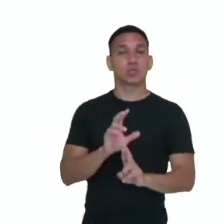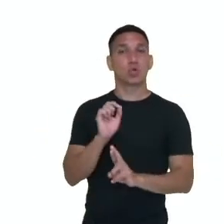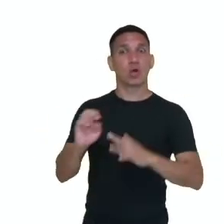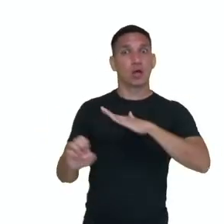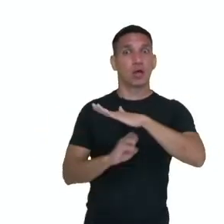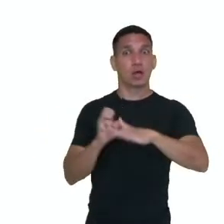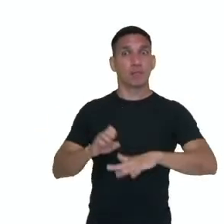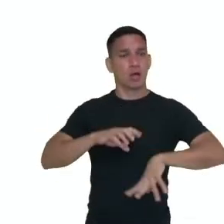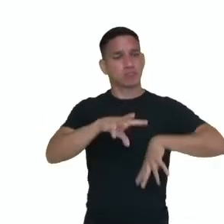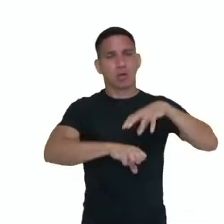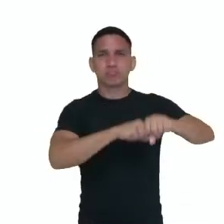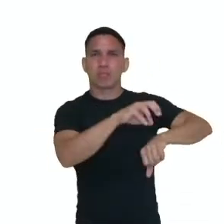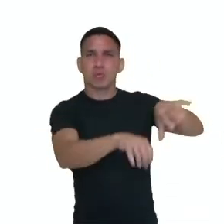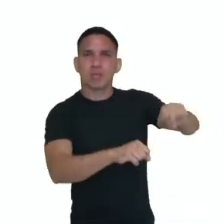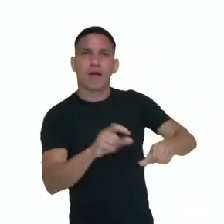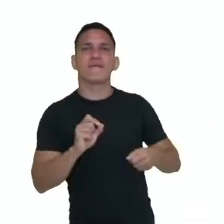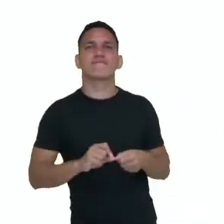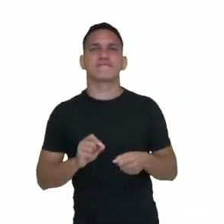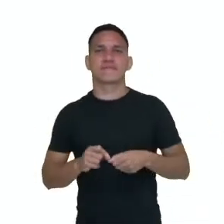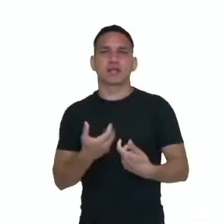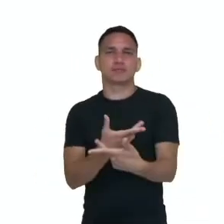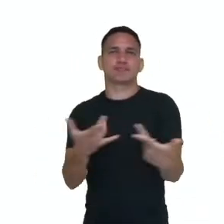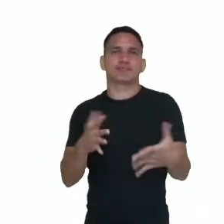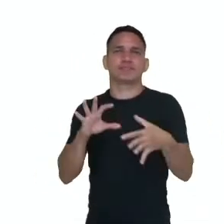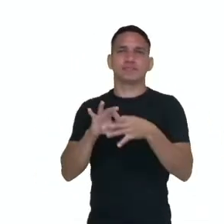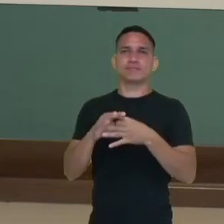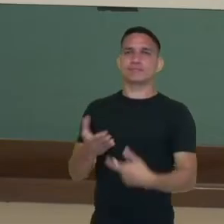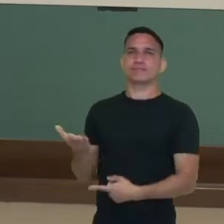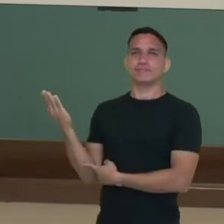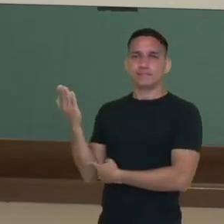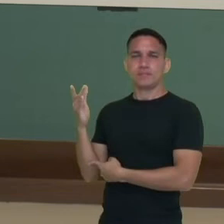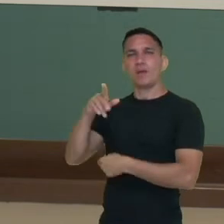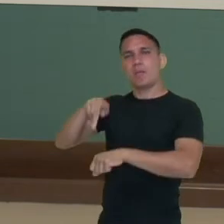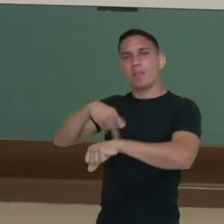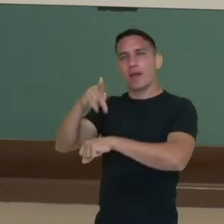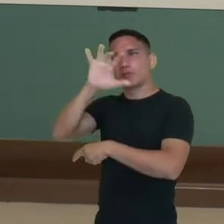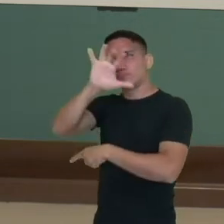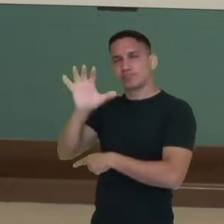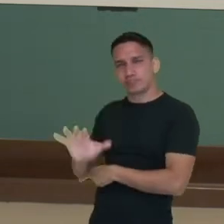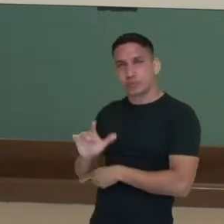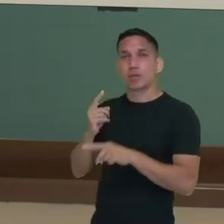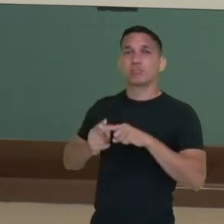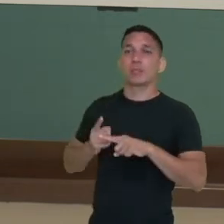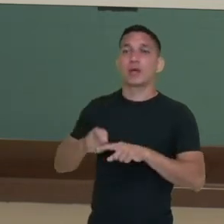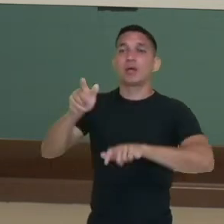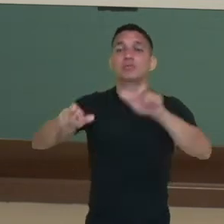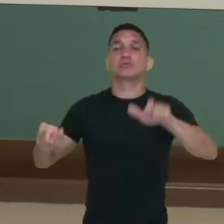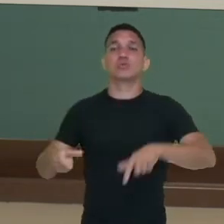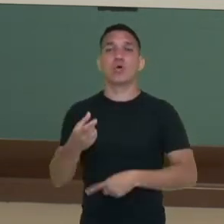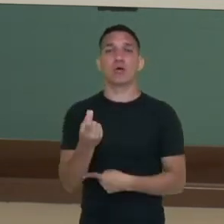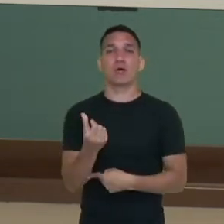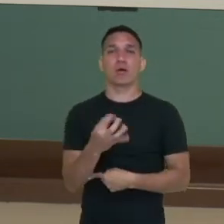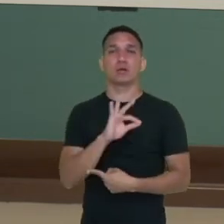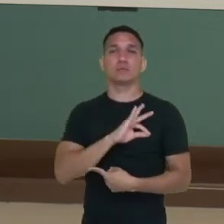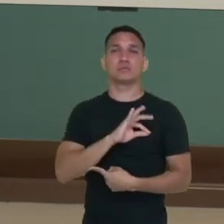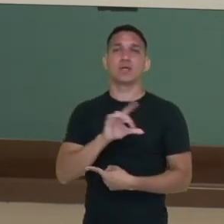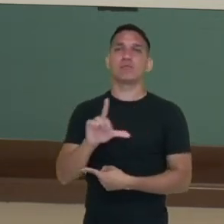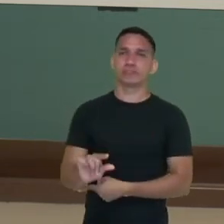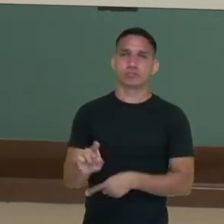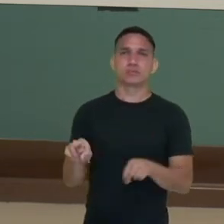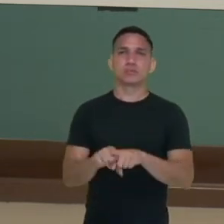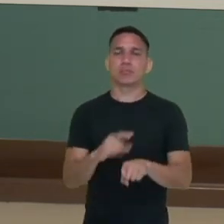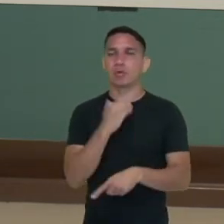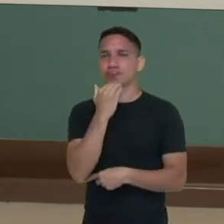fazem, vamos dizer assim, fazem a festa nesse continente, né, explorando a mão de obra barata das pessoas, não ligando muito